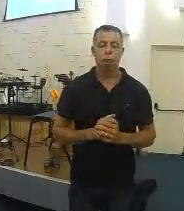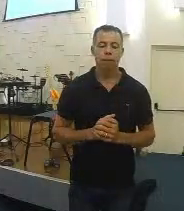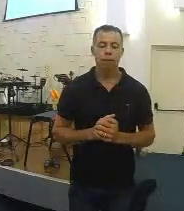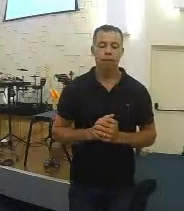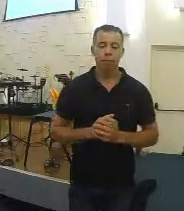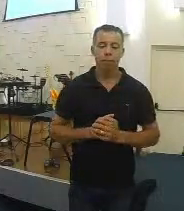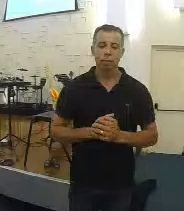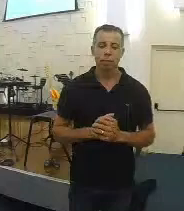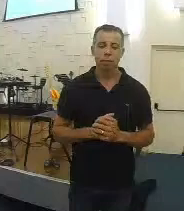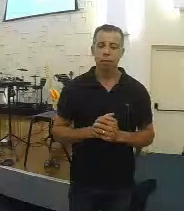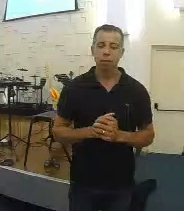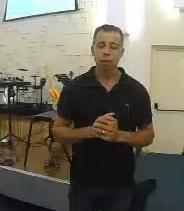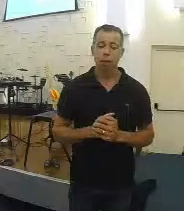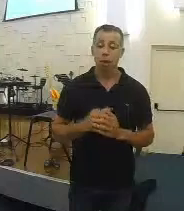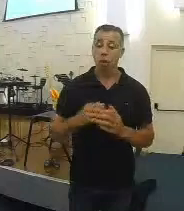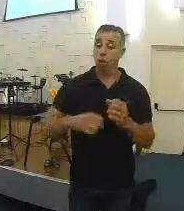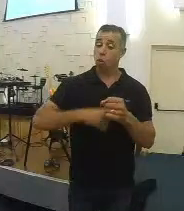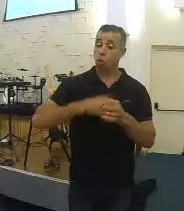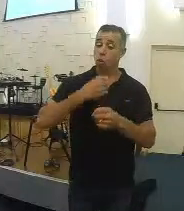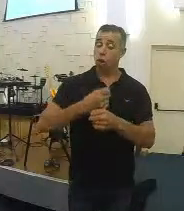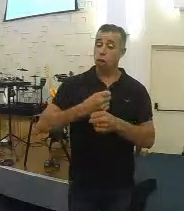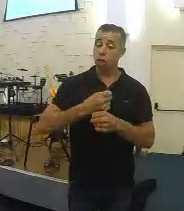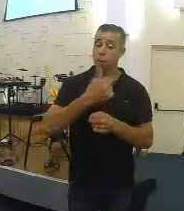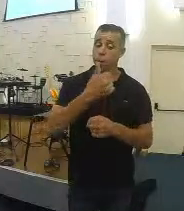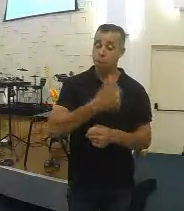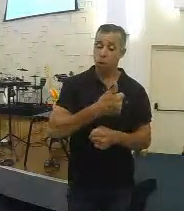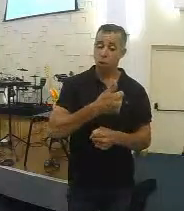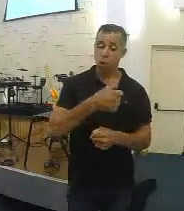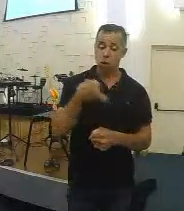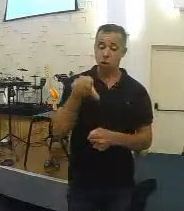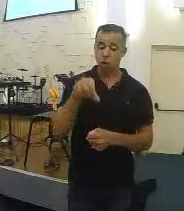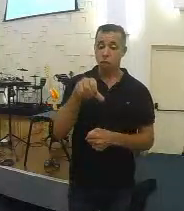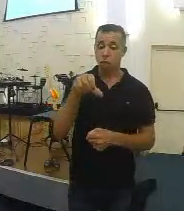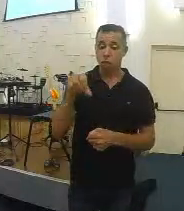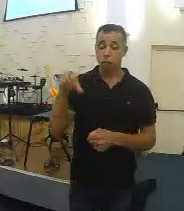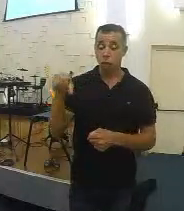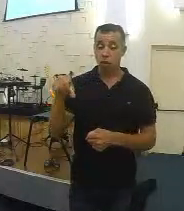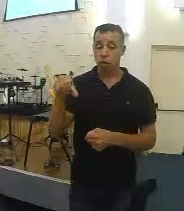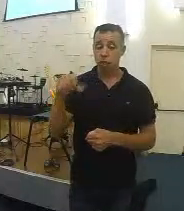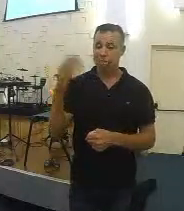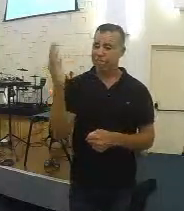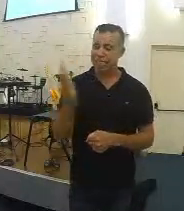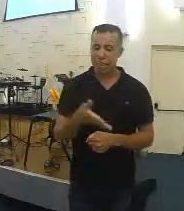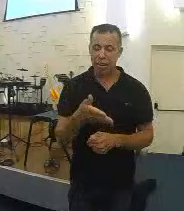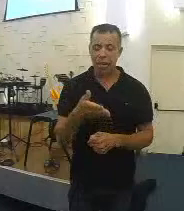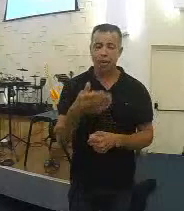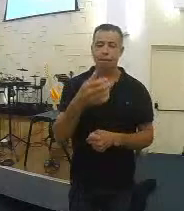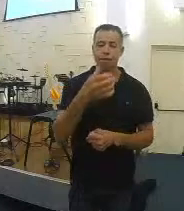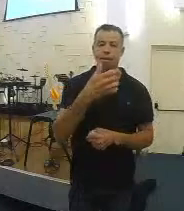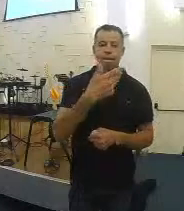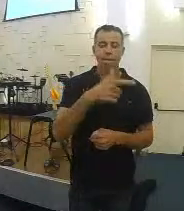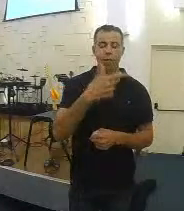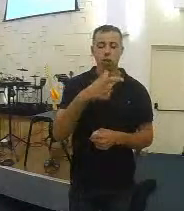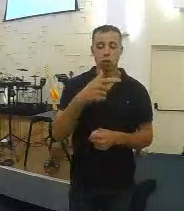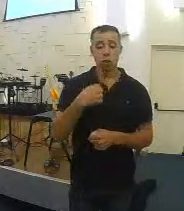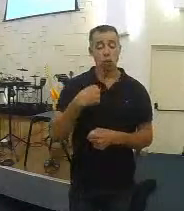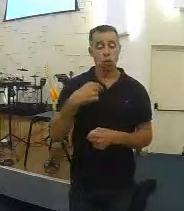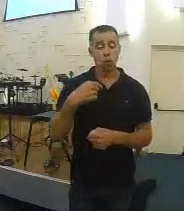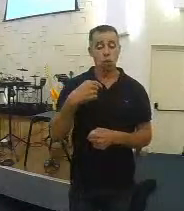Irmãos, no ano de 1999, portanto já se vão 22 anos, eu li